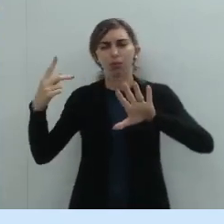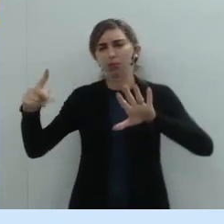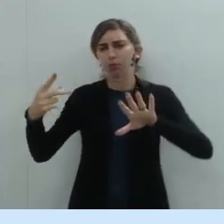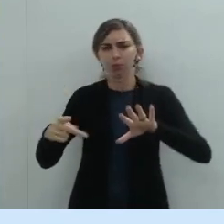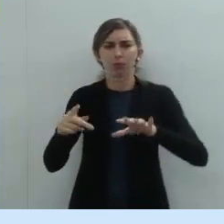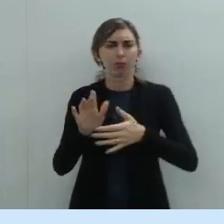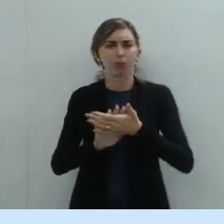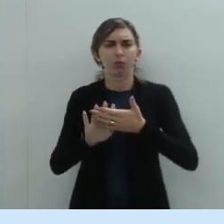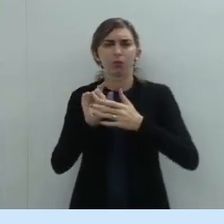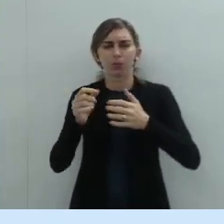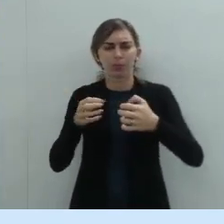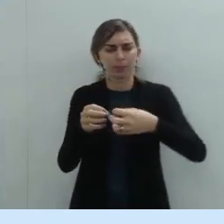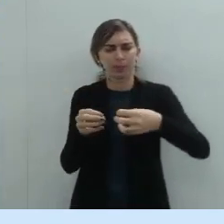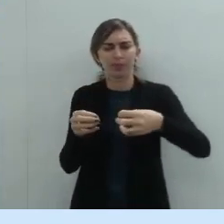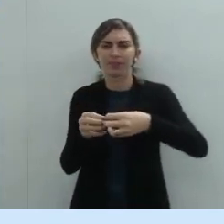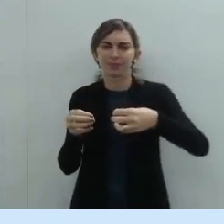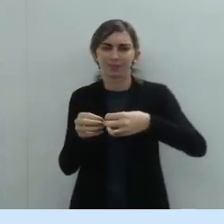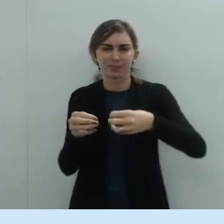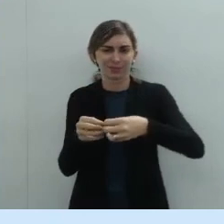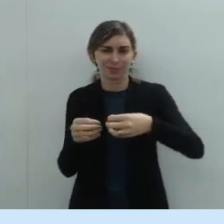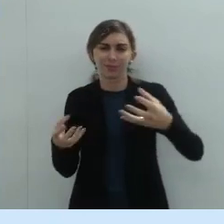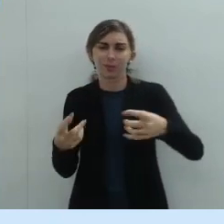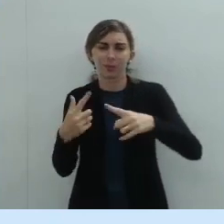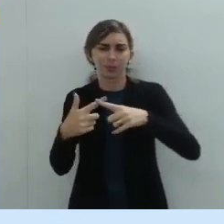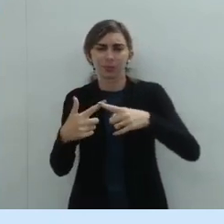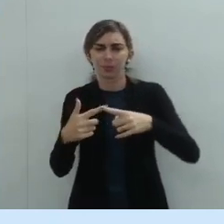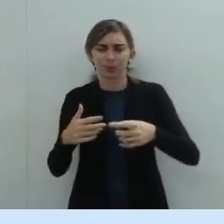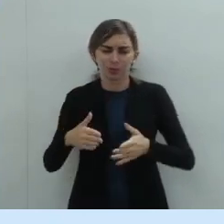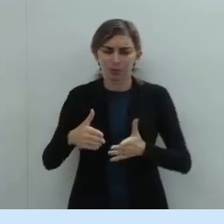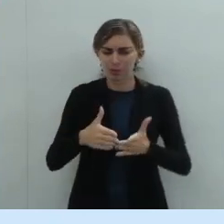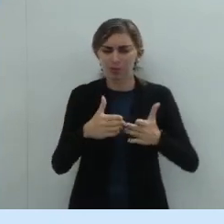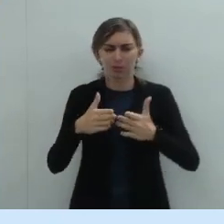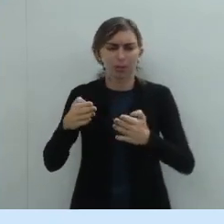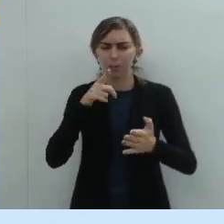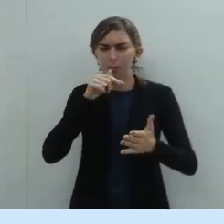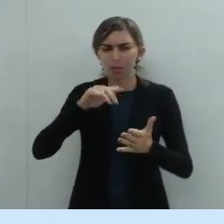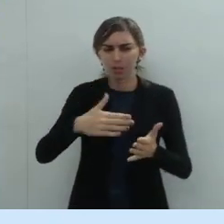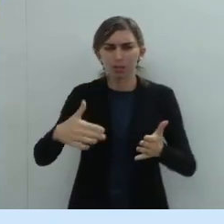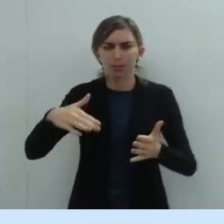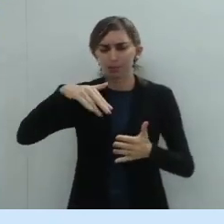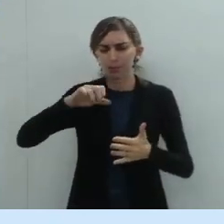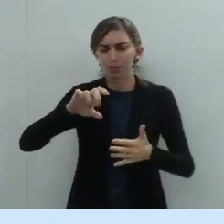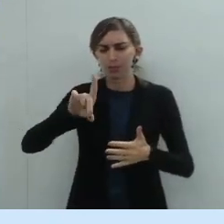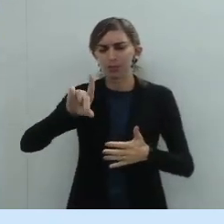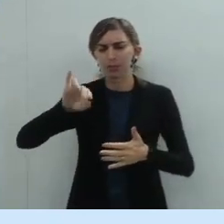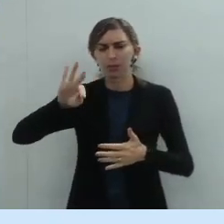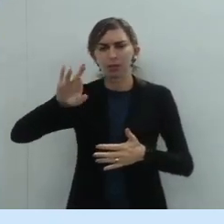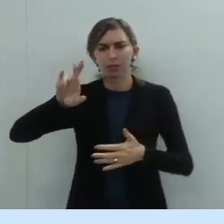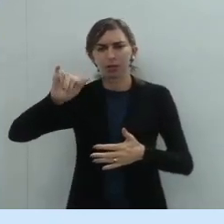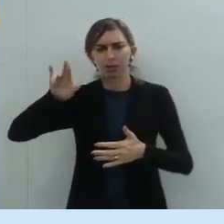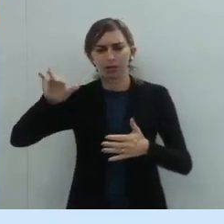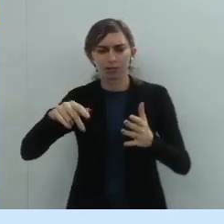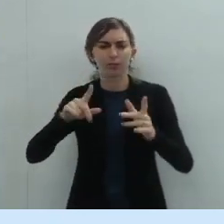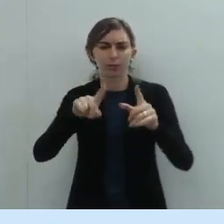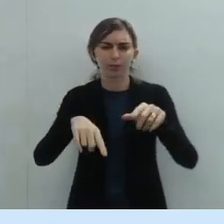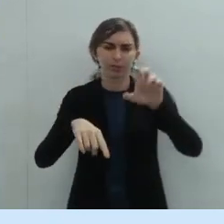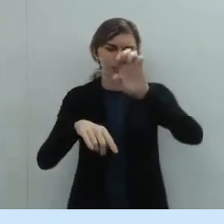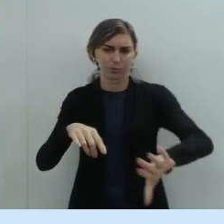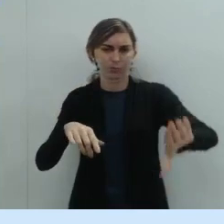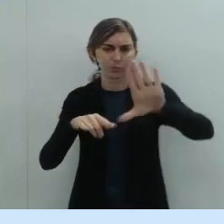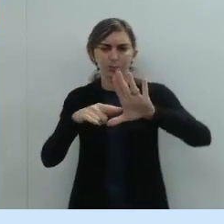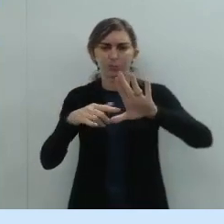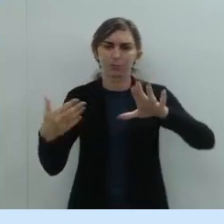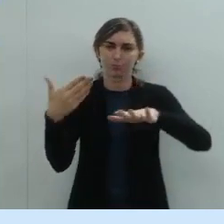nada mais é perto, por incrível que pareça, porque passou o Mediterrâneo, está na Europa, né? Então, o primeiro país ali que